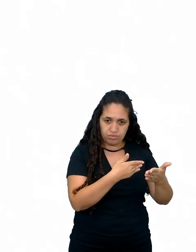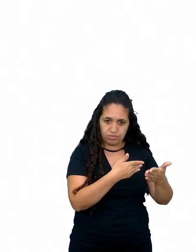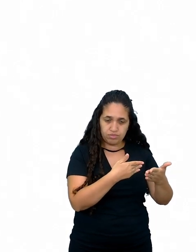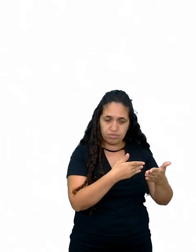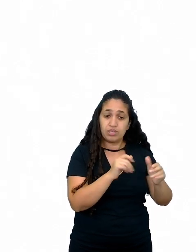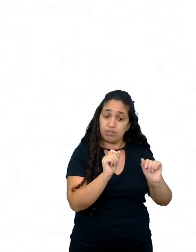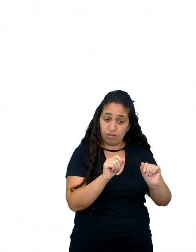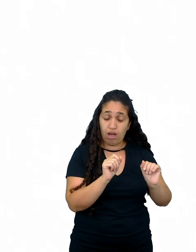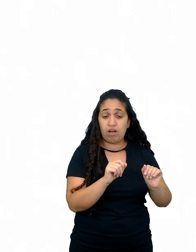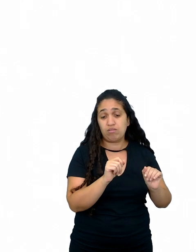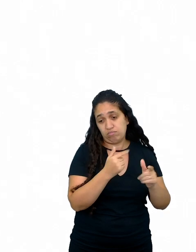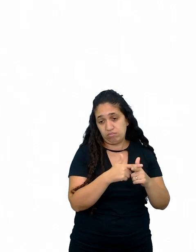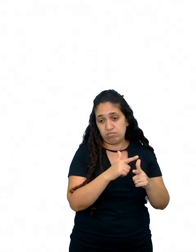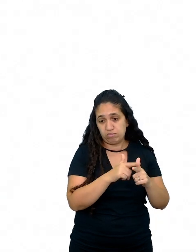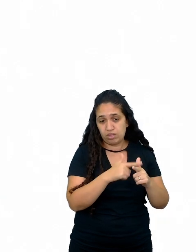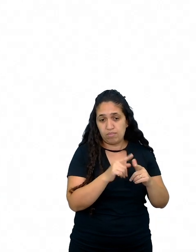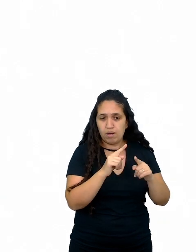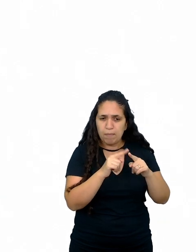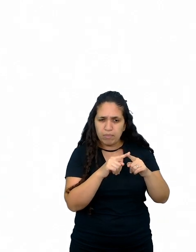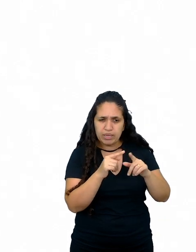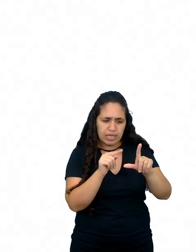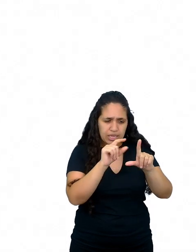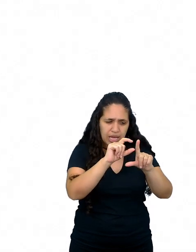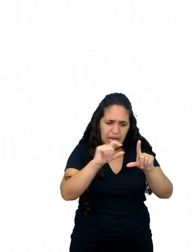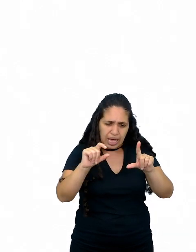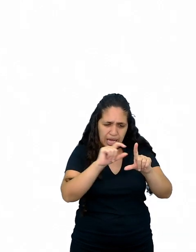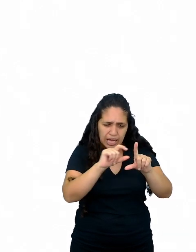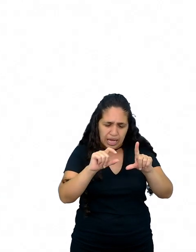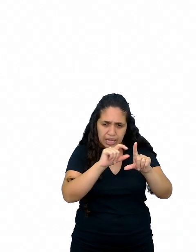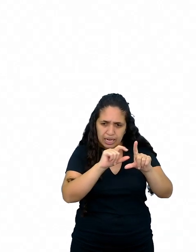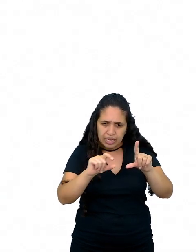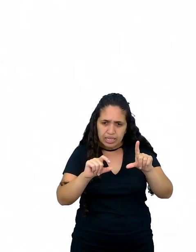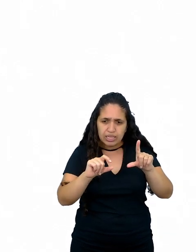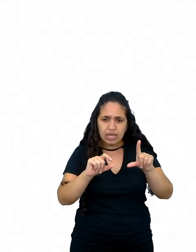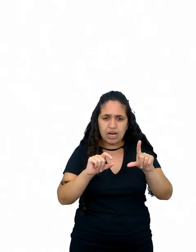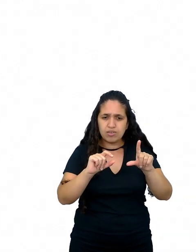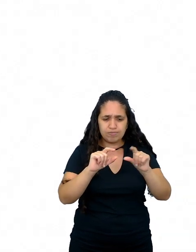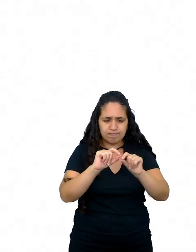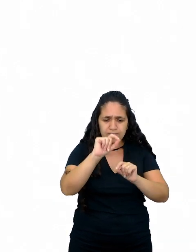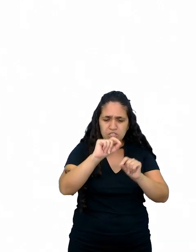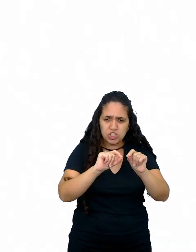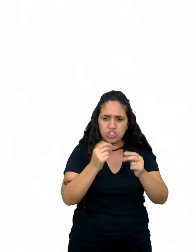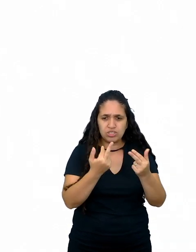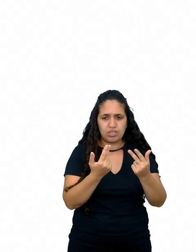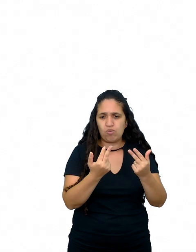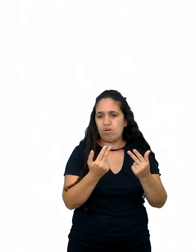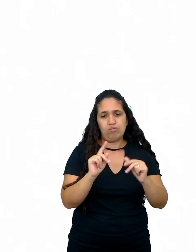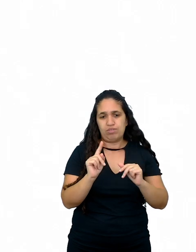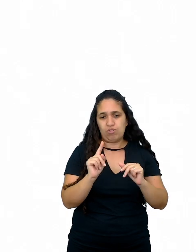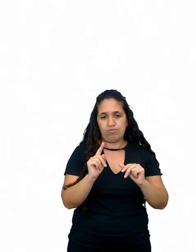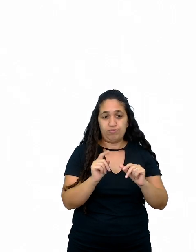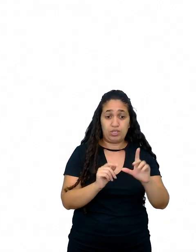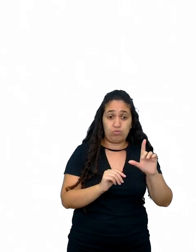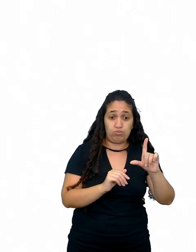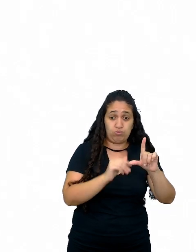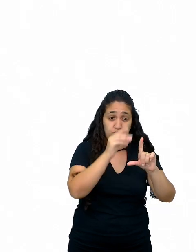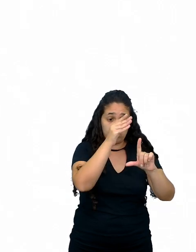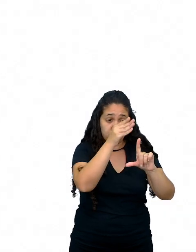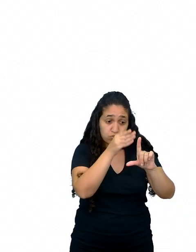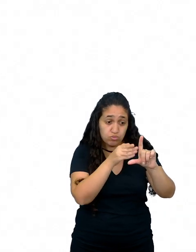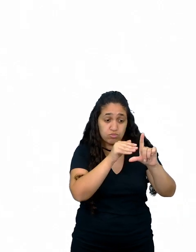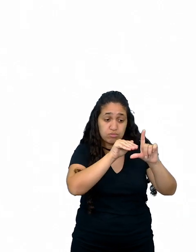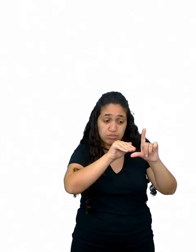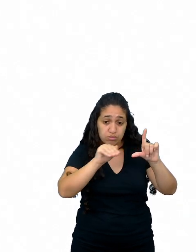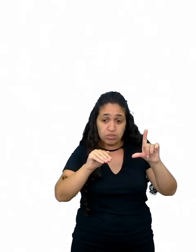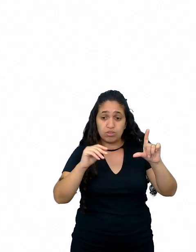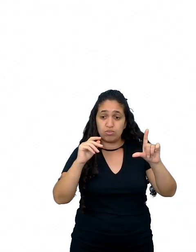problema. Por quê? Porque a linha, entre uma linha e outra, não tem 1 centímetro. Aí eles usam o eixo X mudando de 1 em